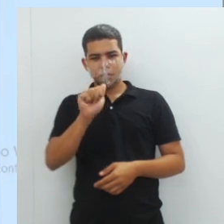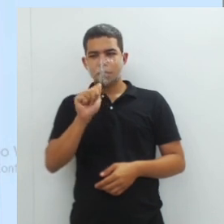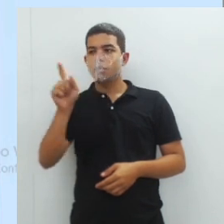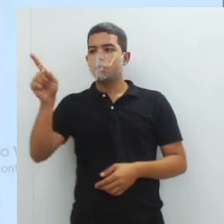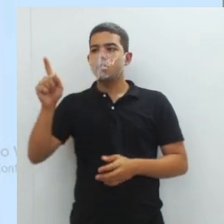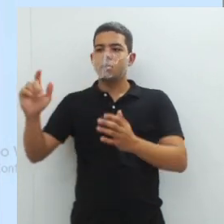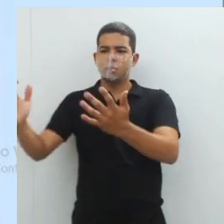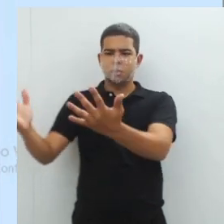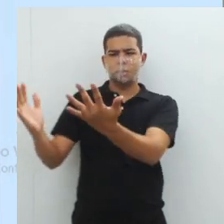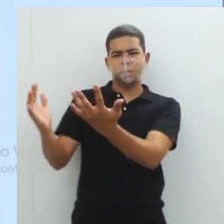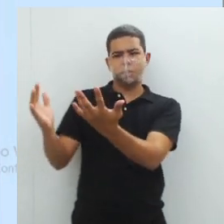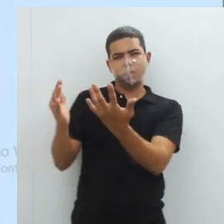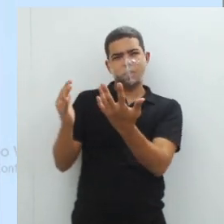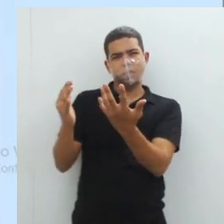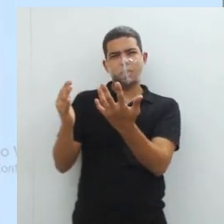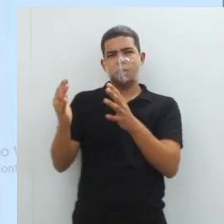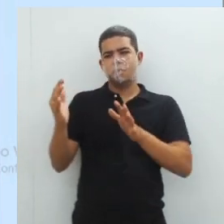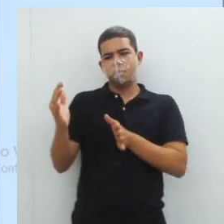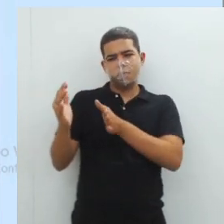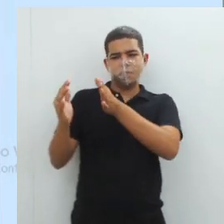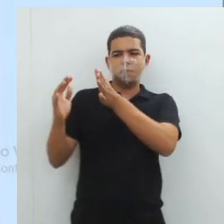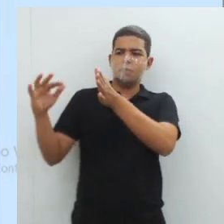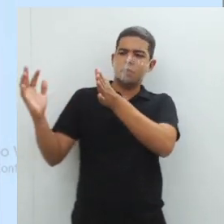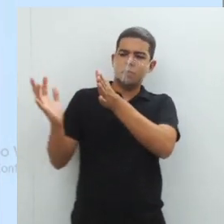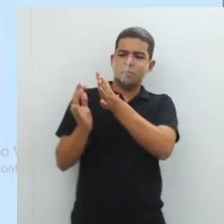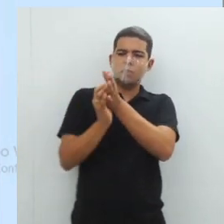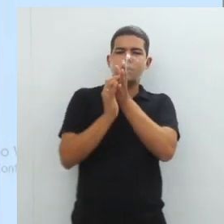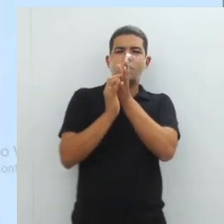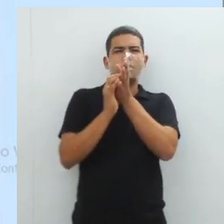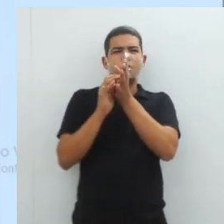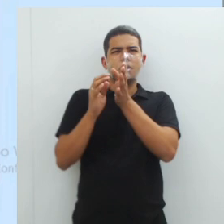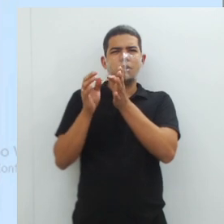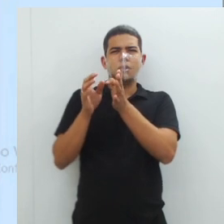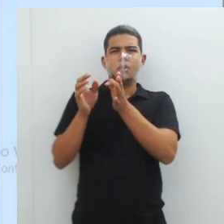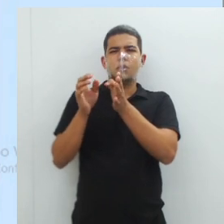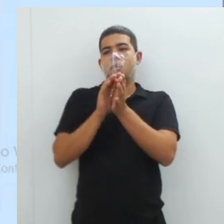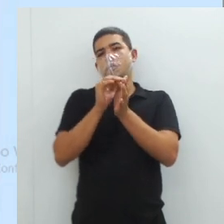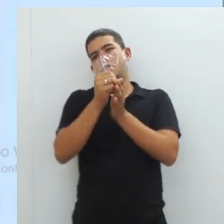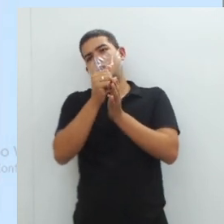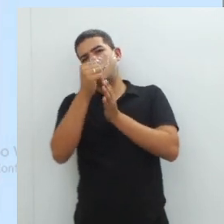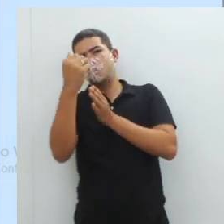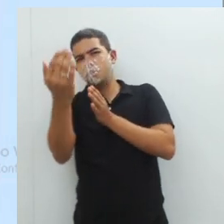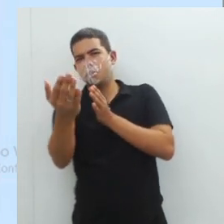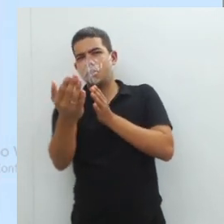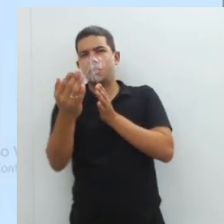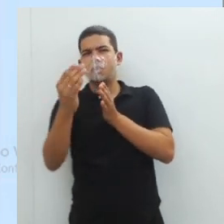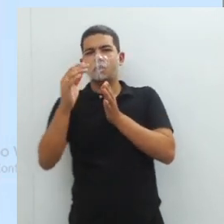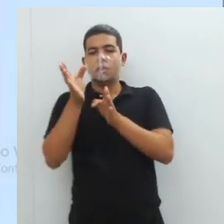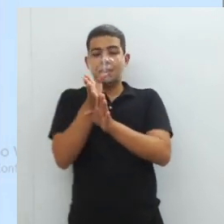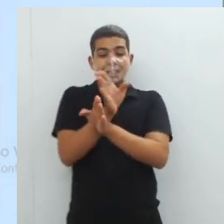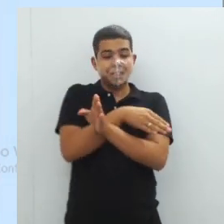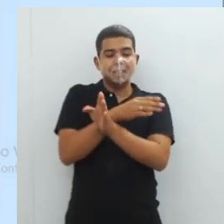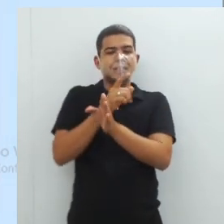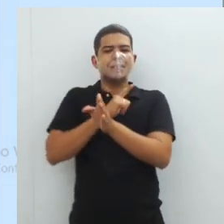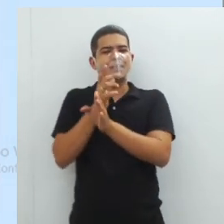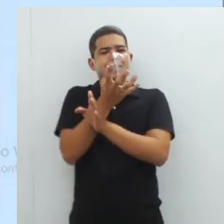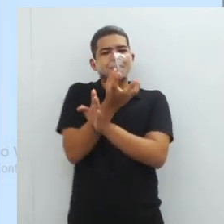oceano, fazendo que toda a região que esteja mais para o lado oeste de Pernambuco já tem um clima mais